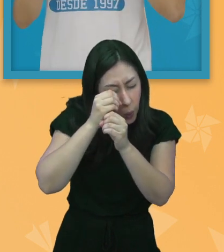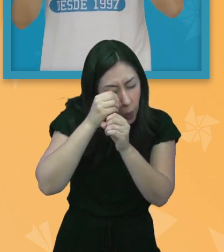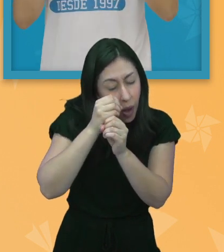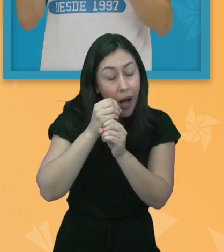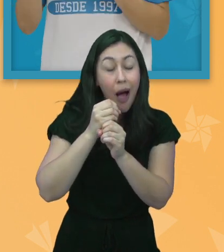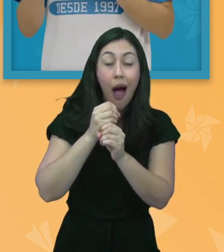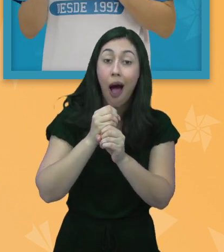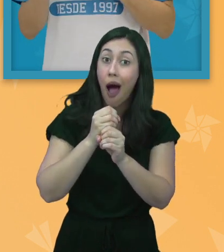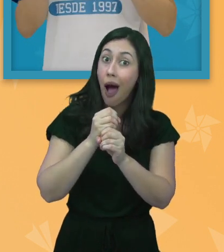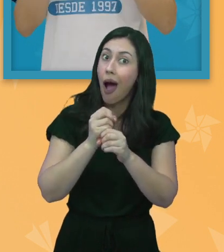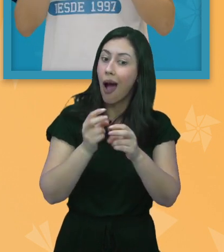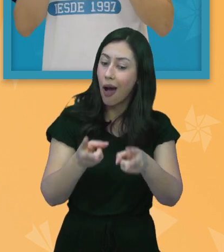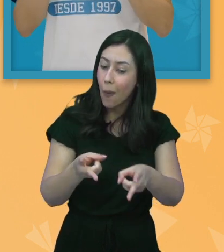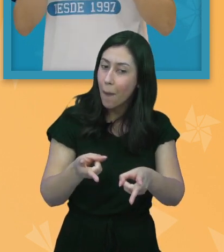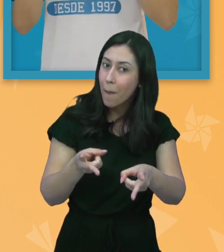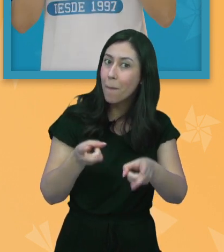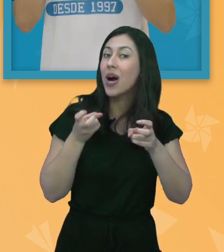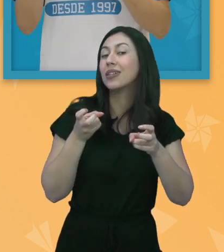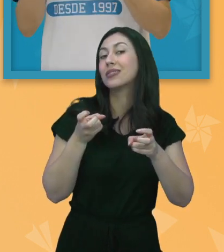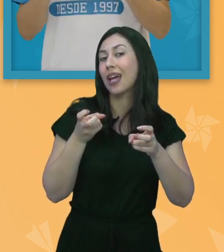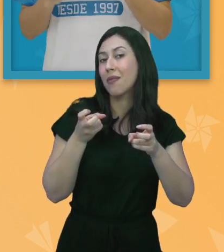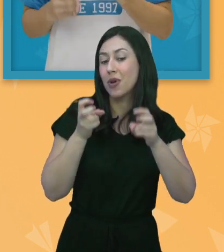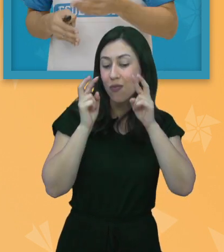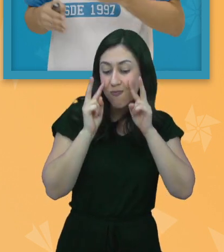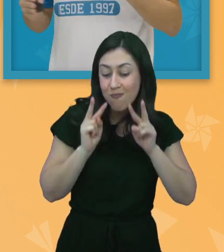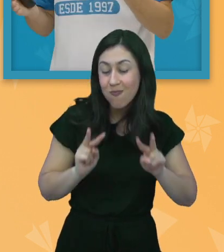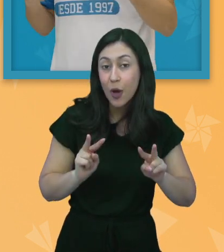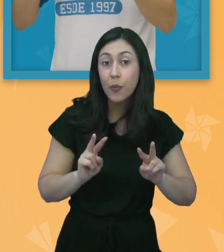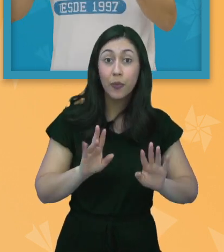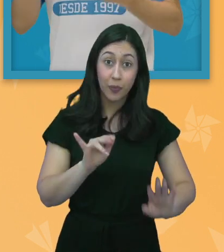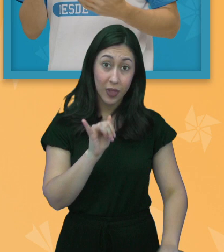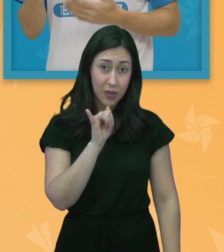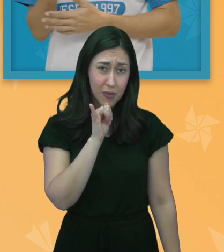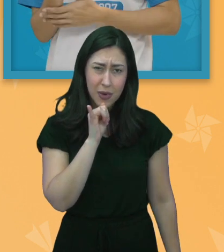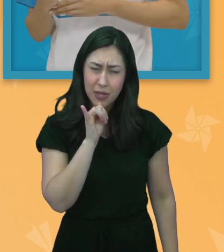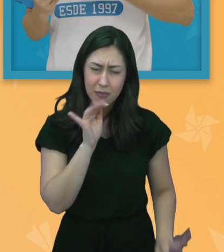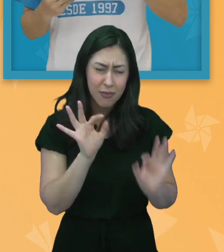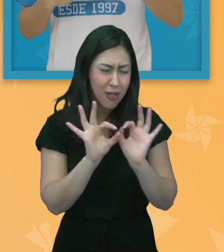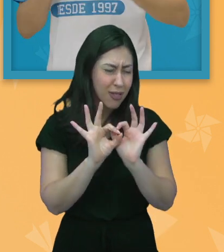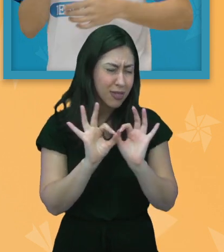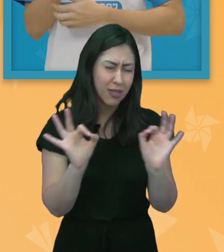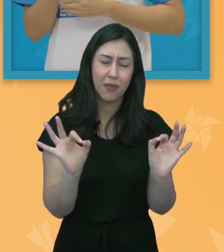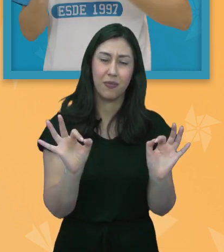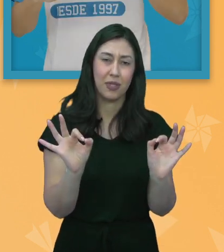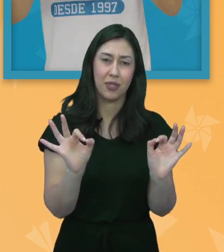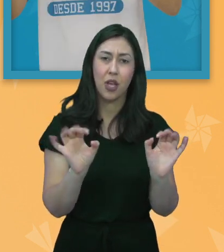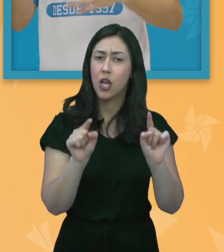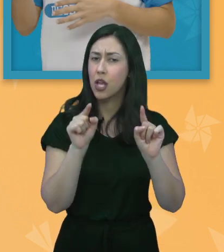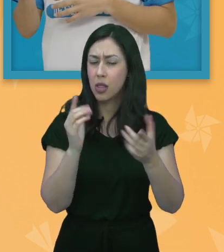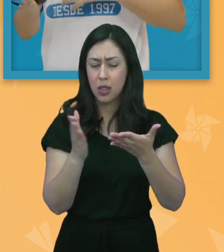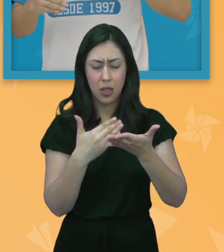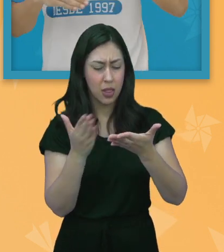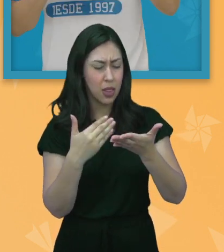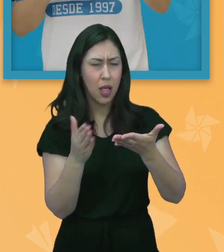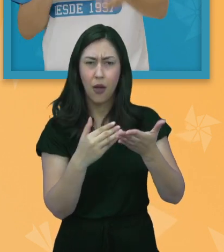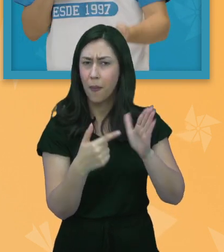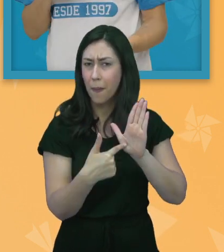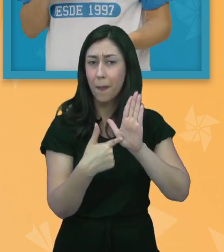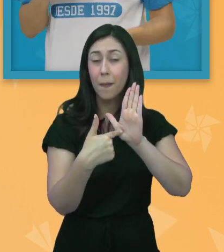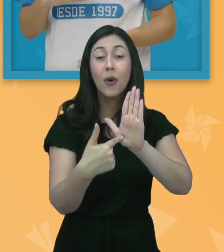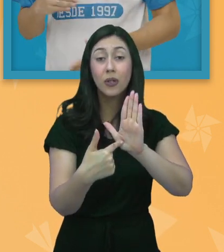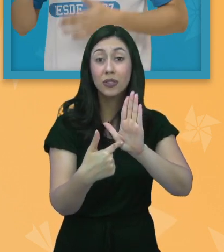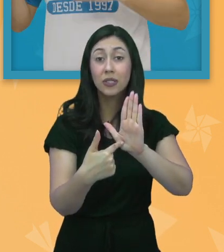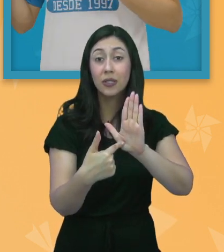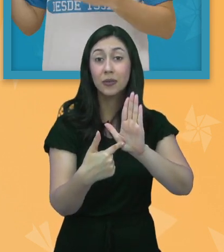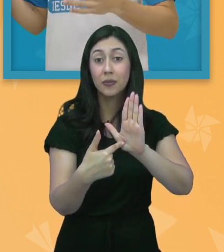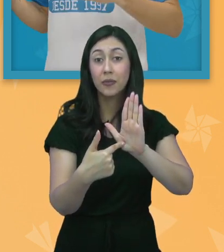vai ver que tem diferença na visualização. Um exemplo muito clássico, que vocês podem ver em diversos livros didáticos, às vezes em questões